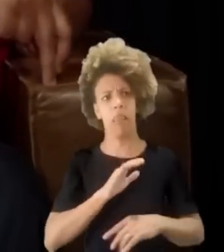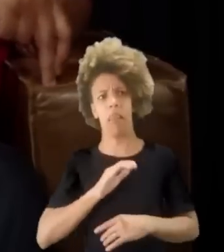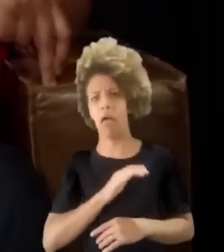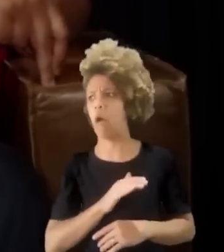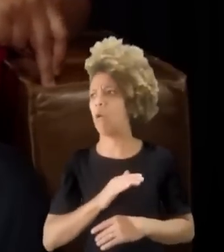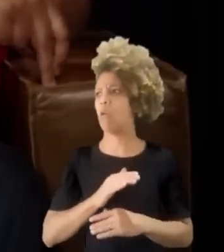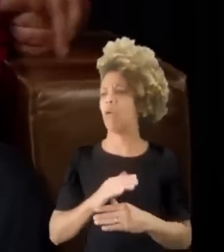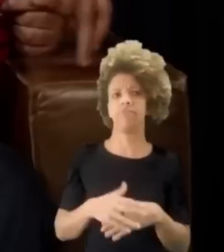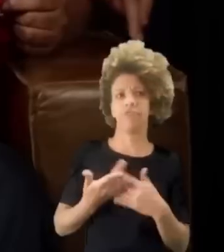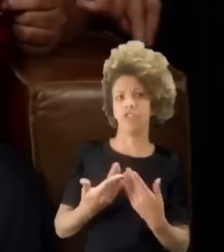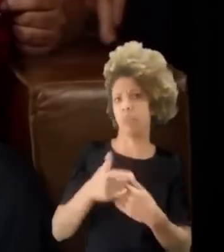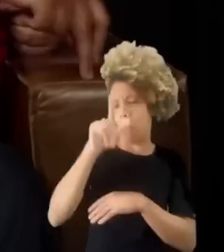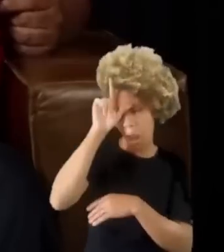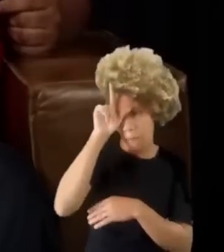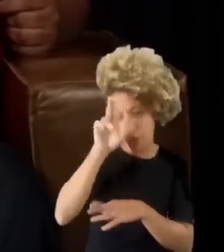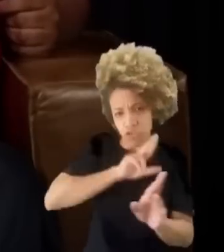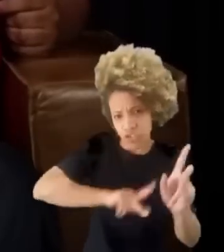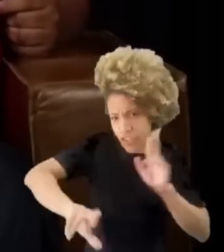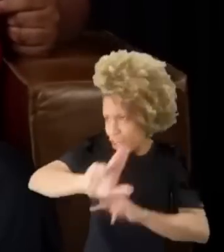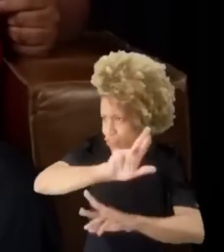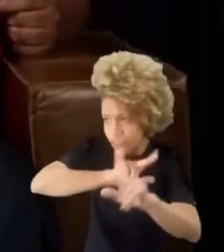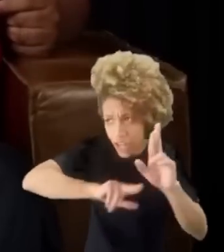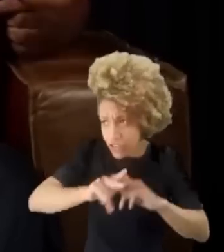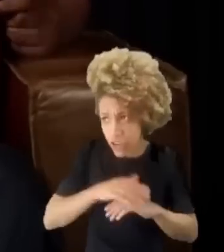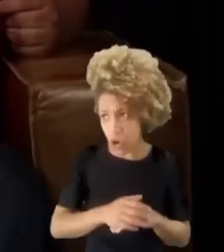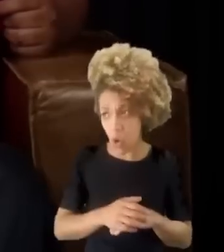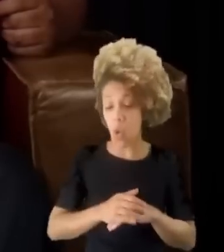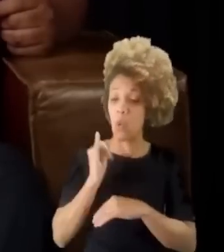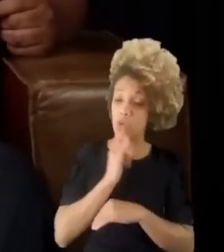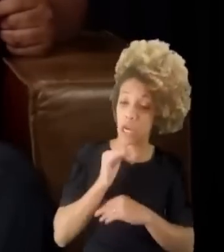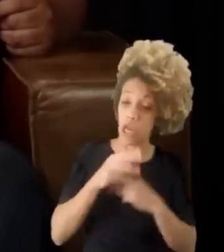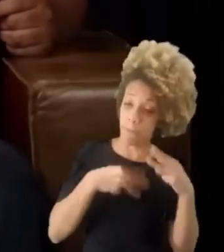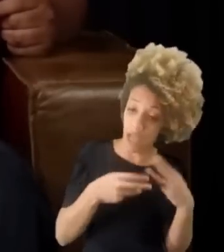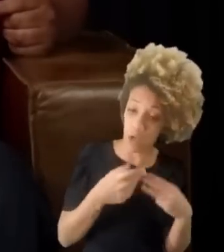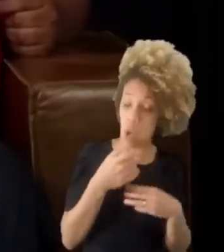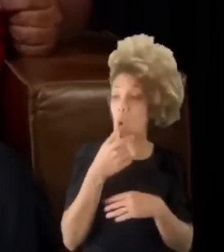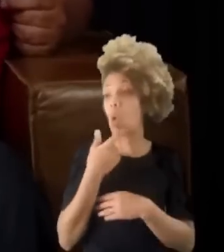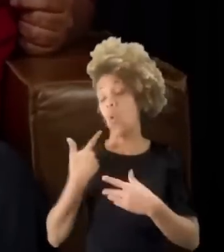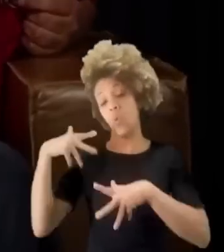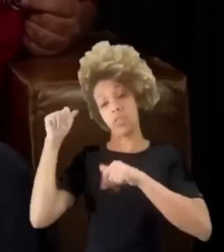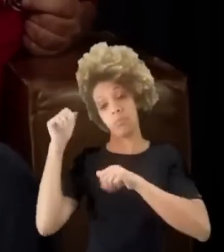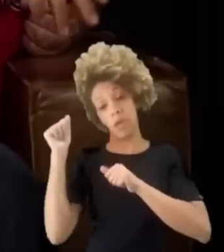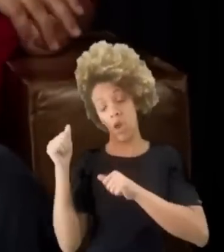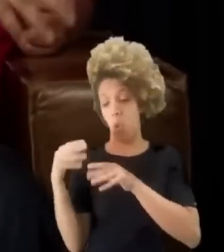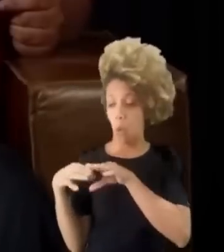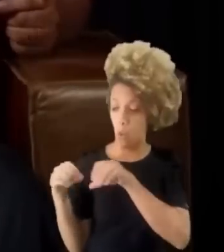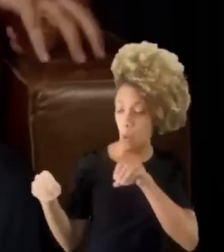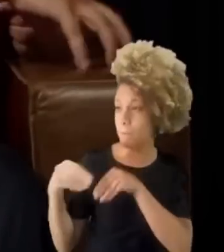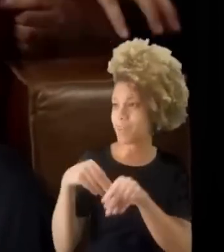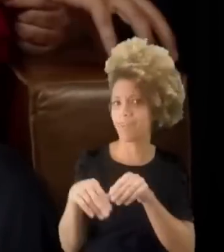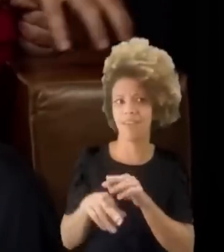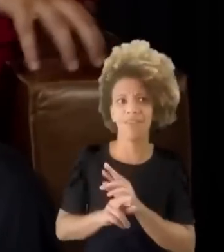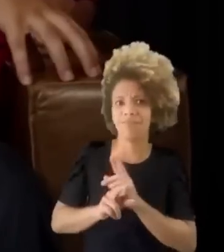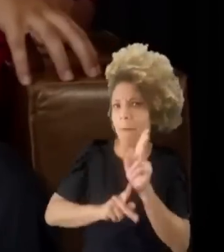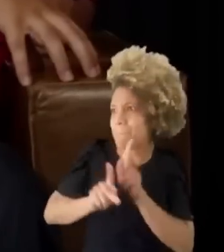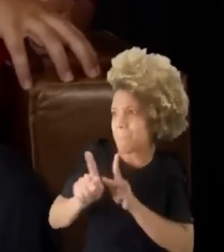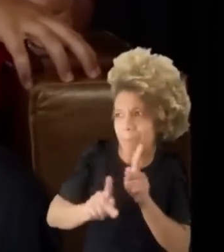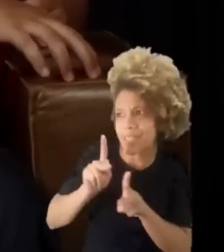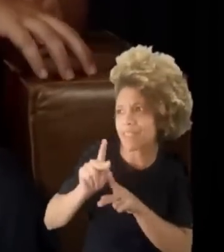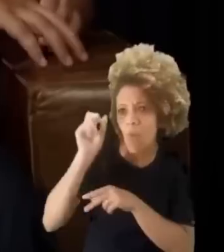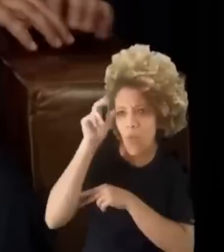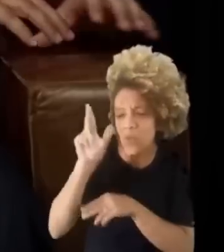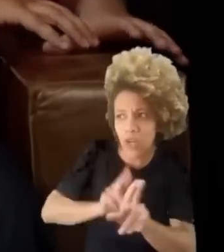o Alemão não tem nada a ver com o grego eles têm fenótipos diferentes traços diferentes o italiano come macarronado o espanhol comer Paella eles são povos diferentes